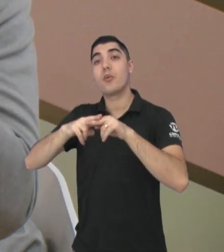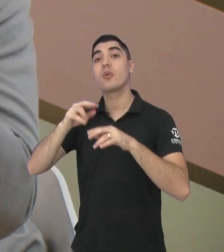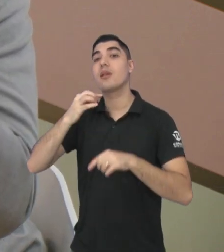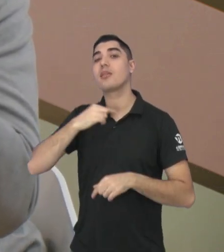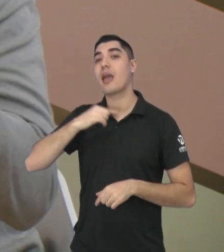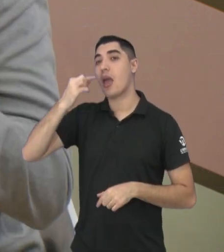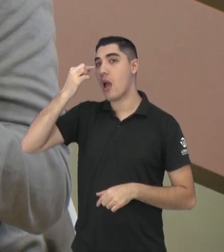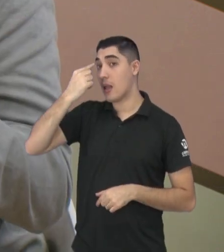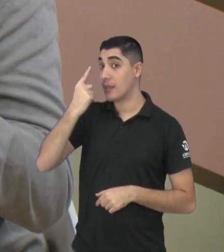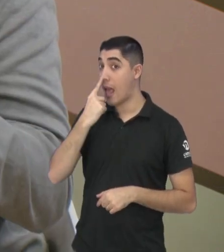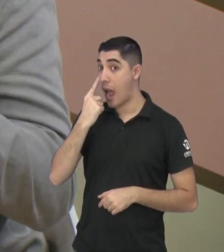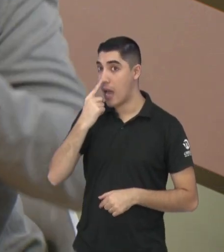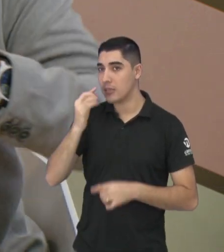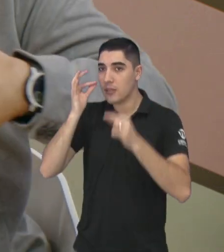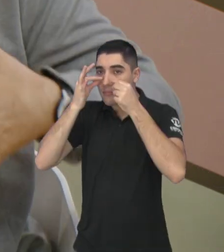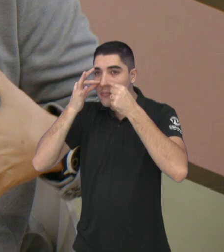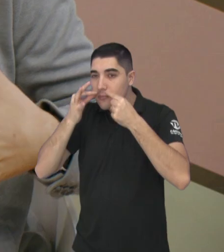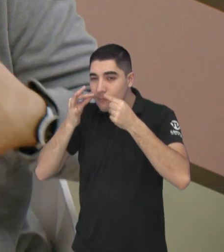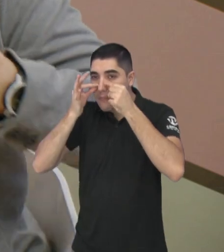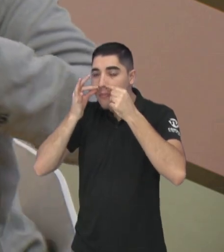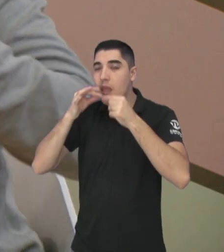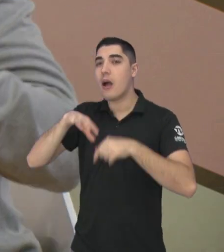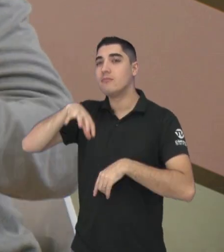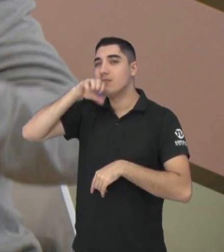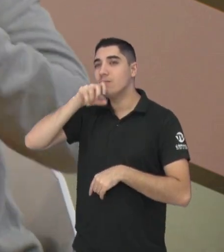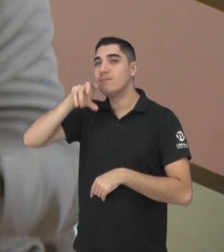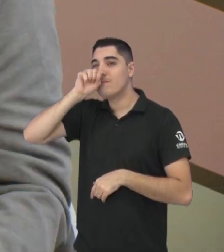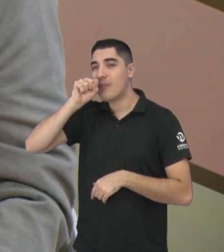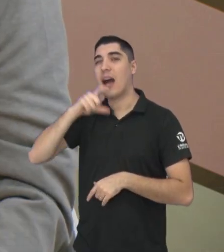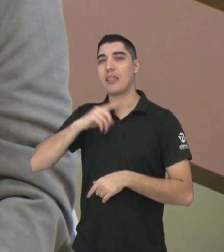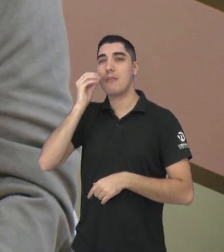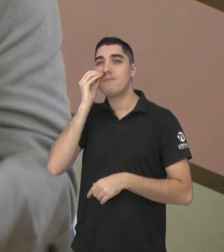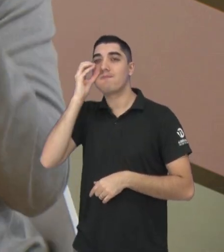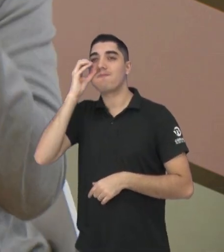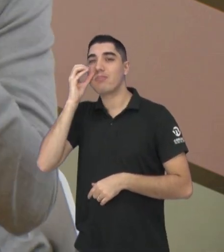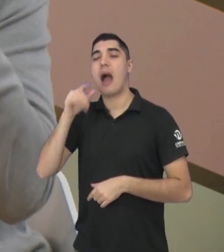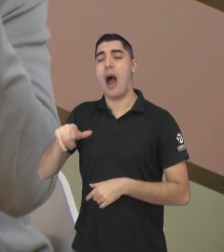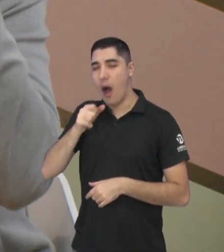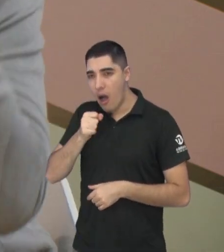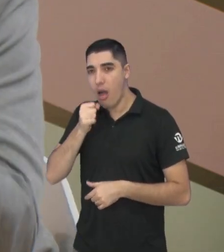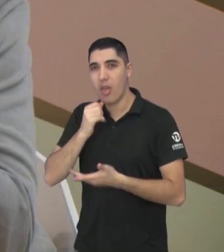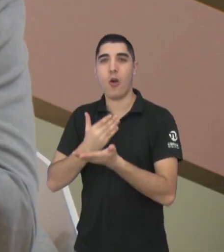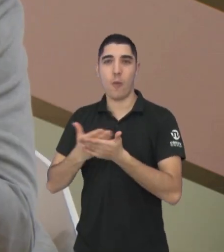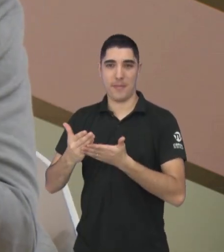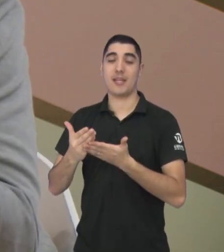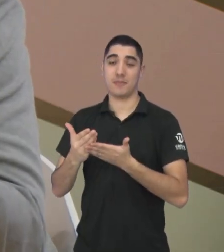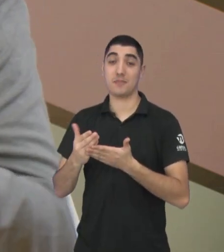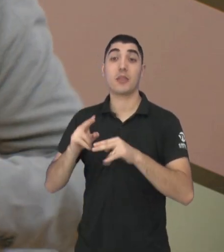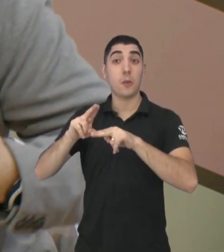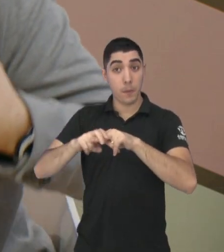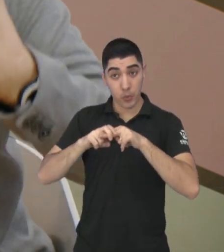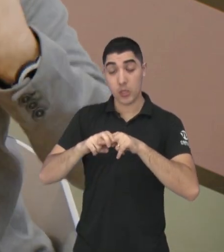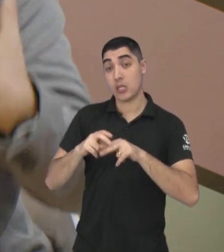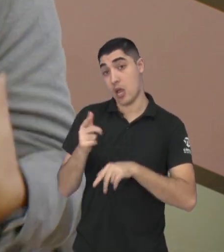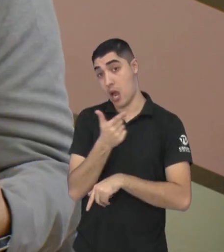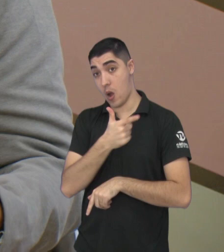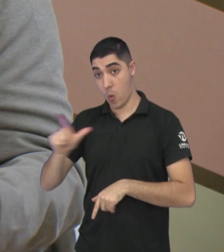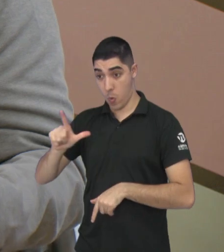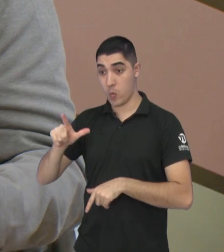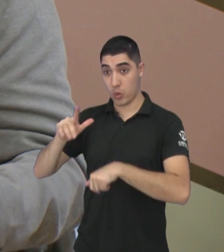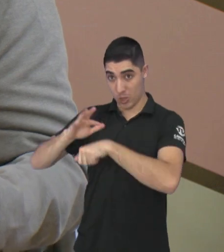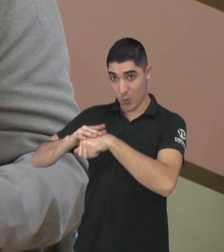inflamadas. Pneumonia é uma infecção dos pulmões. Pneumonia dá falta de ar,